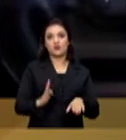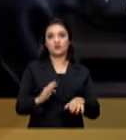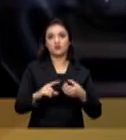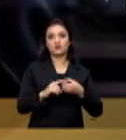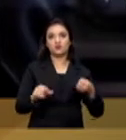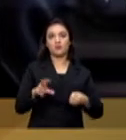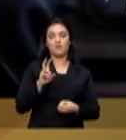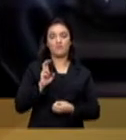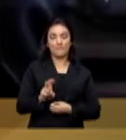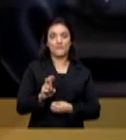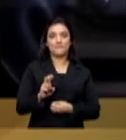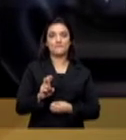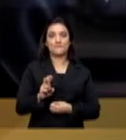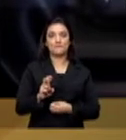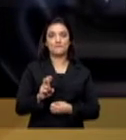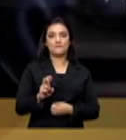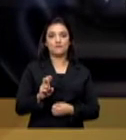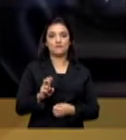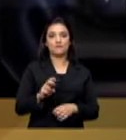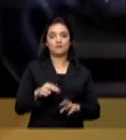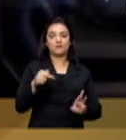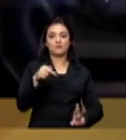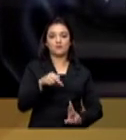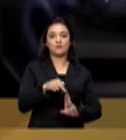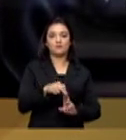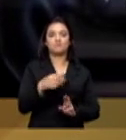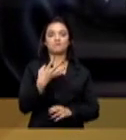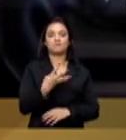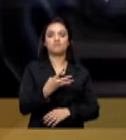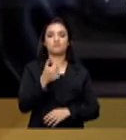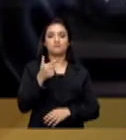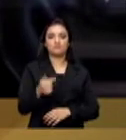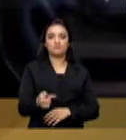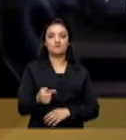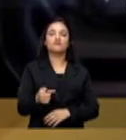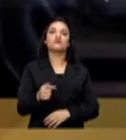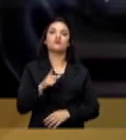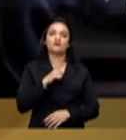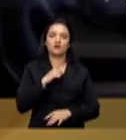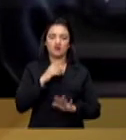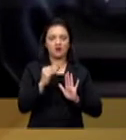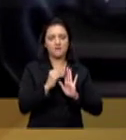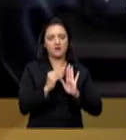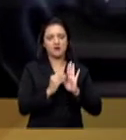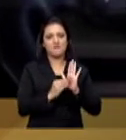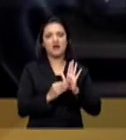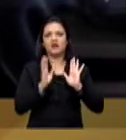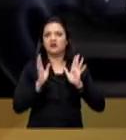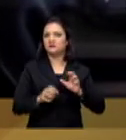5º, inciso 47, tem dispositivo